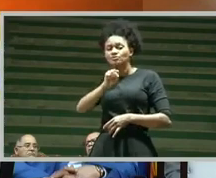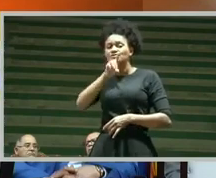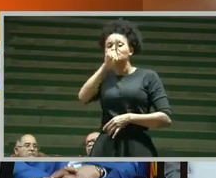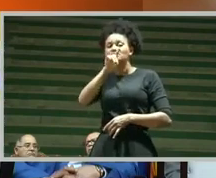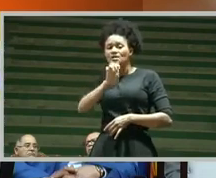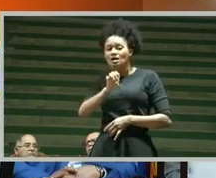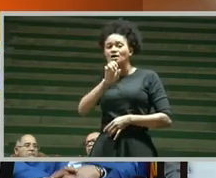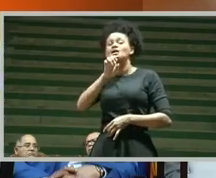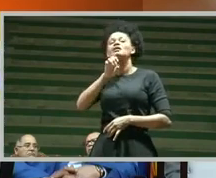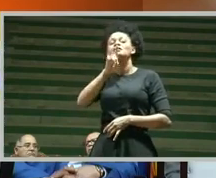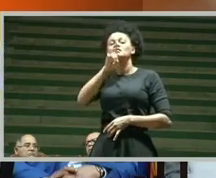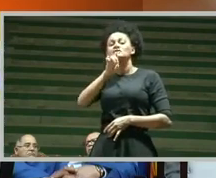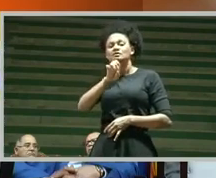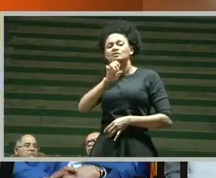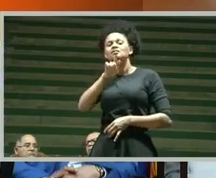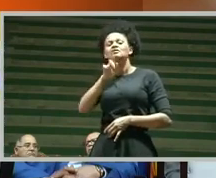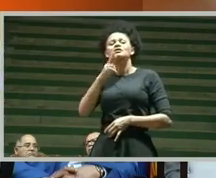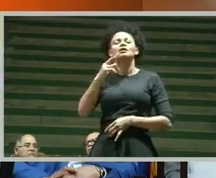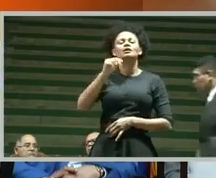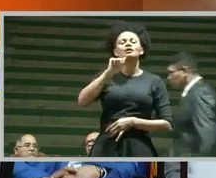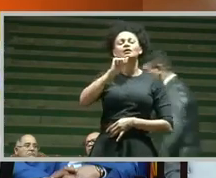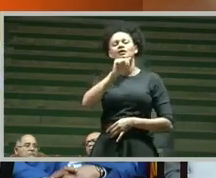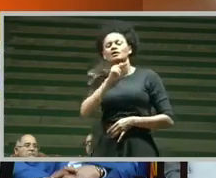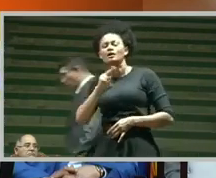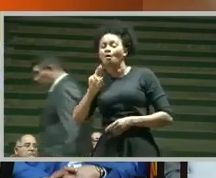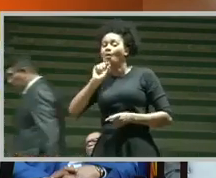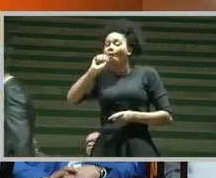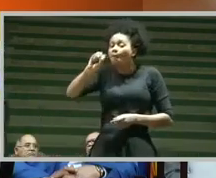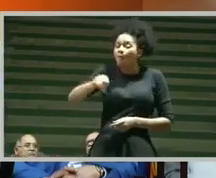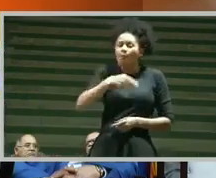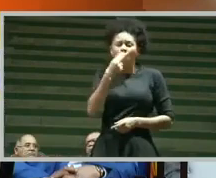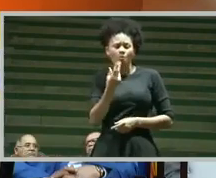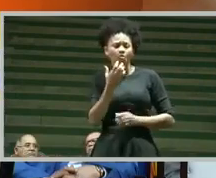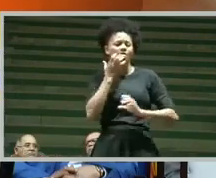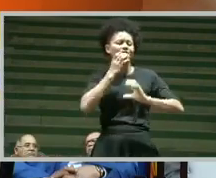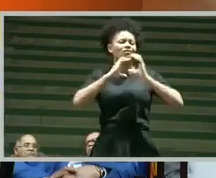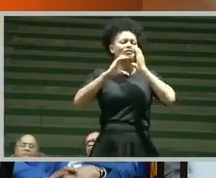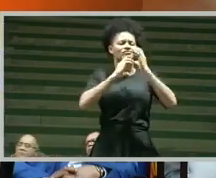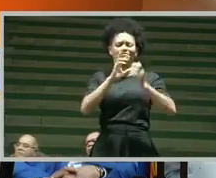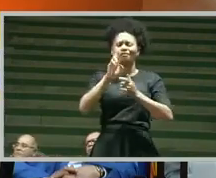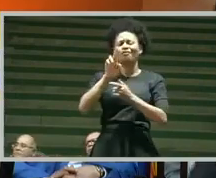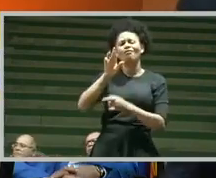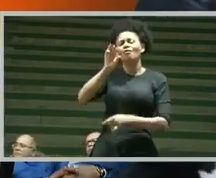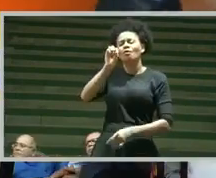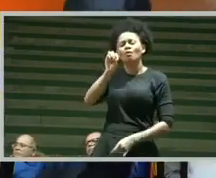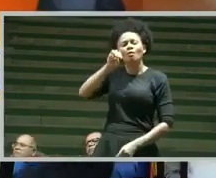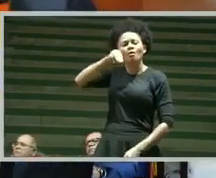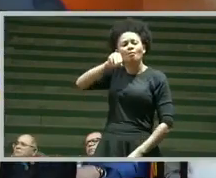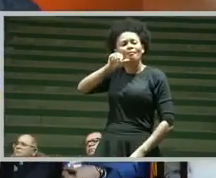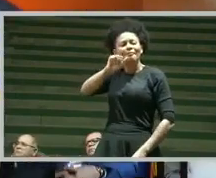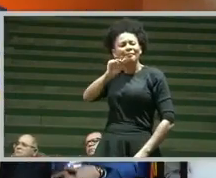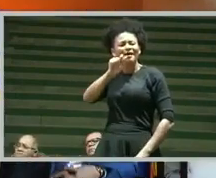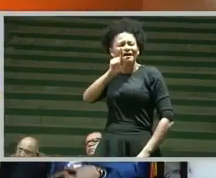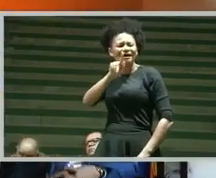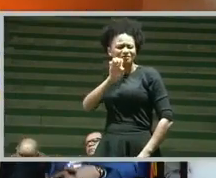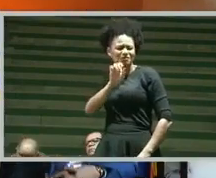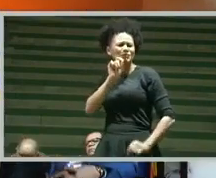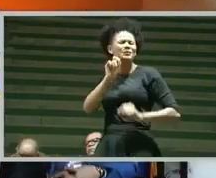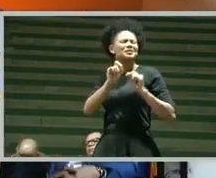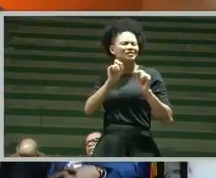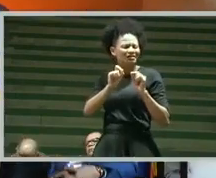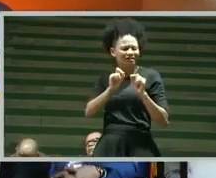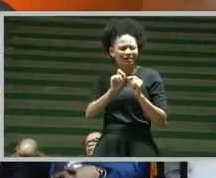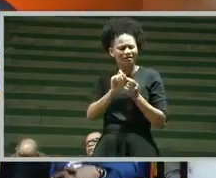ou Cântico de Romagem. O que são os Salmos de